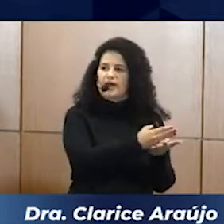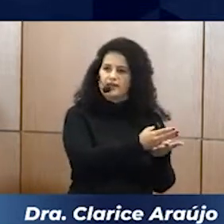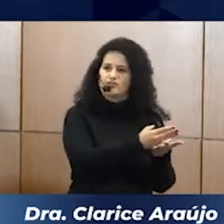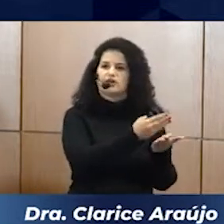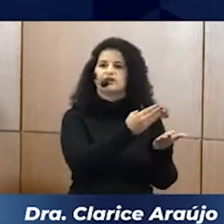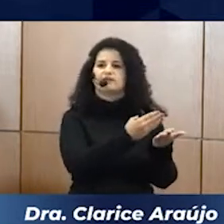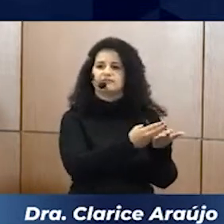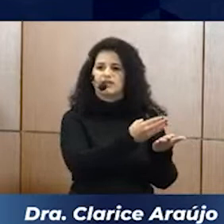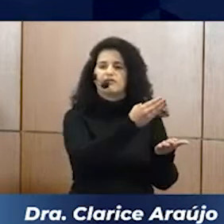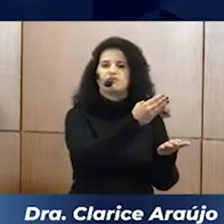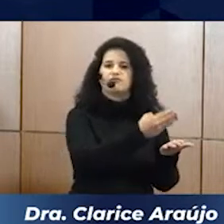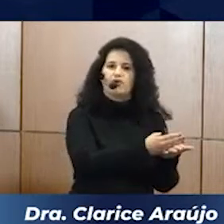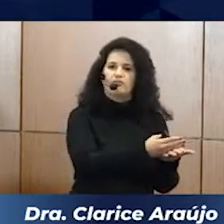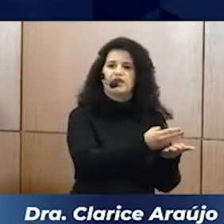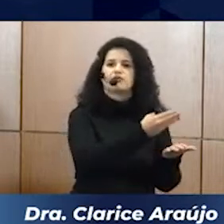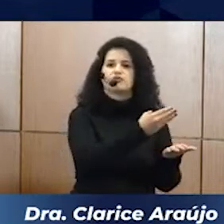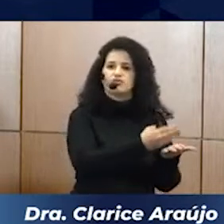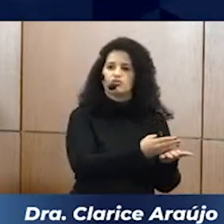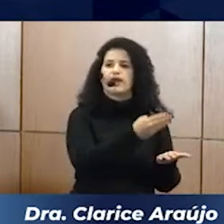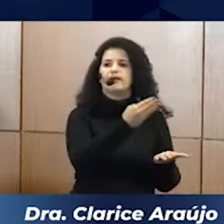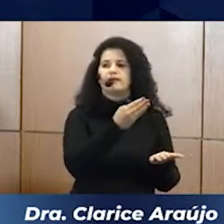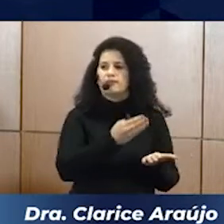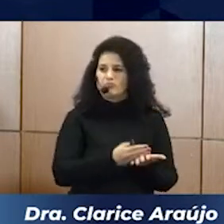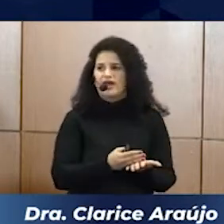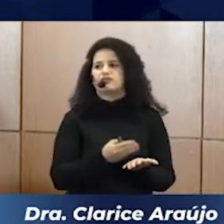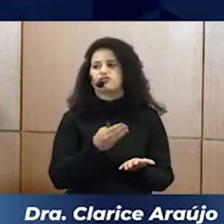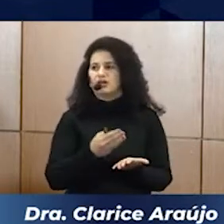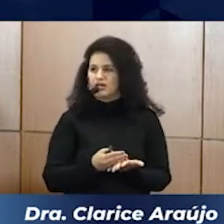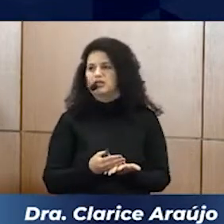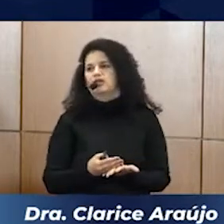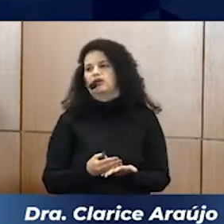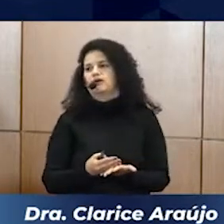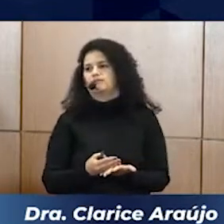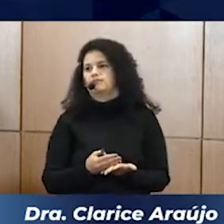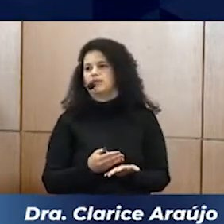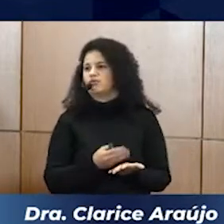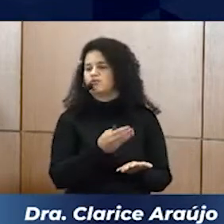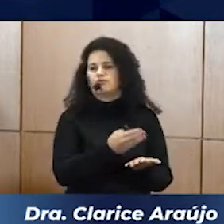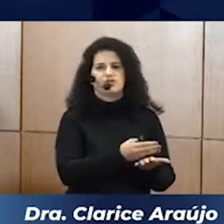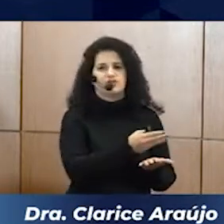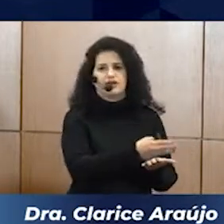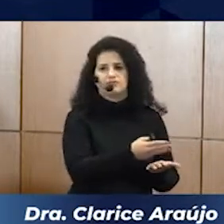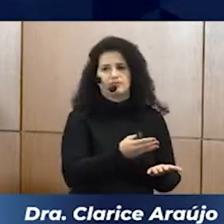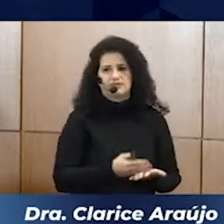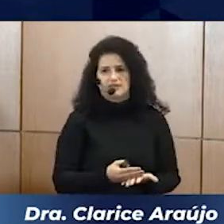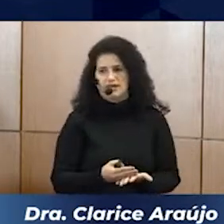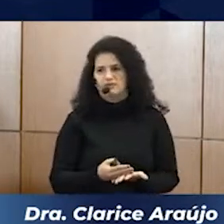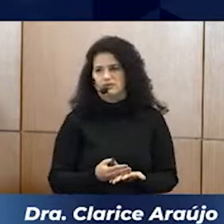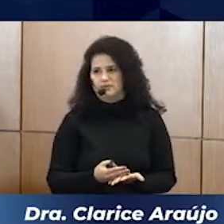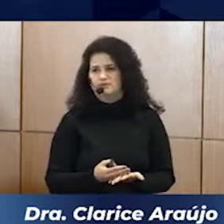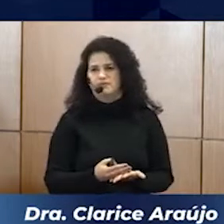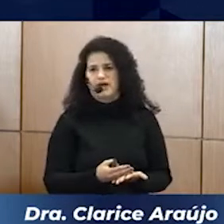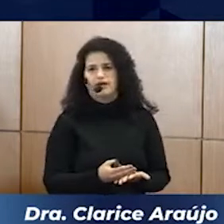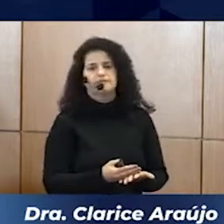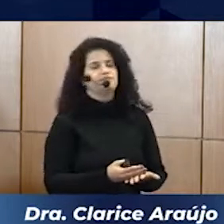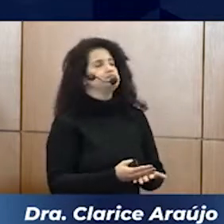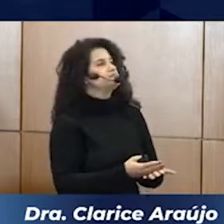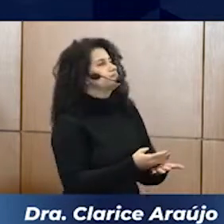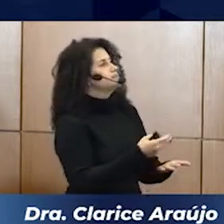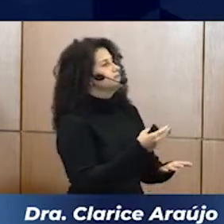na prática, entrei, me formei e continuei prática clínica. Não fui direto para mestrado, não.